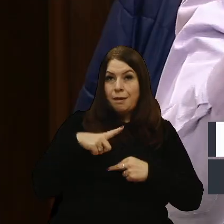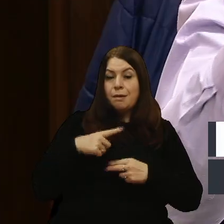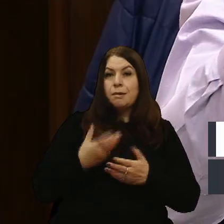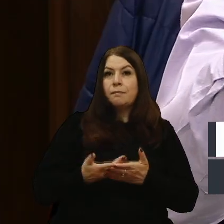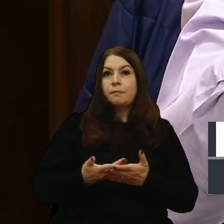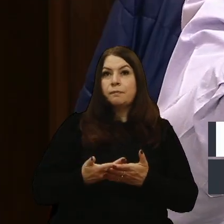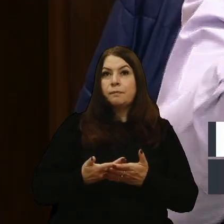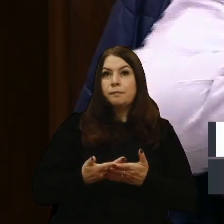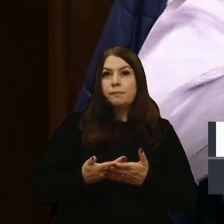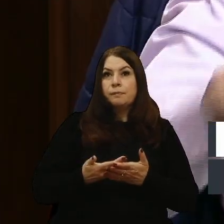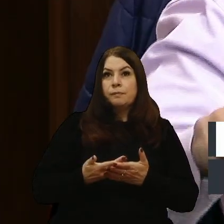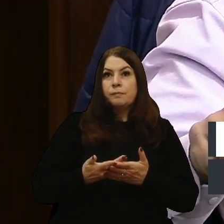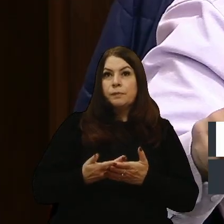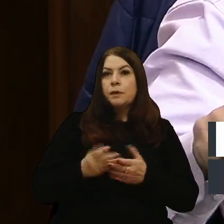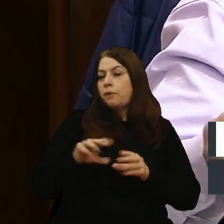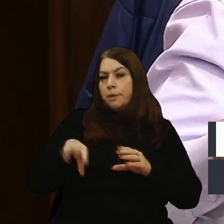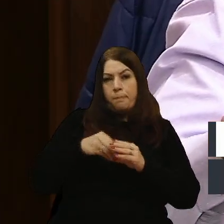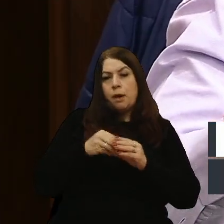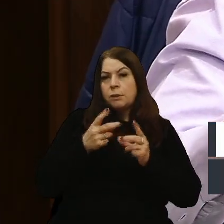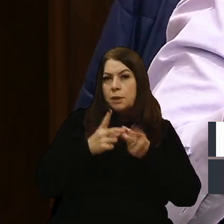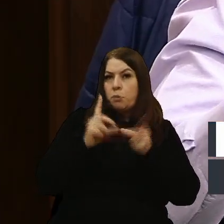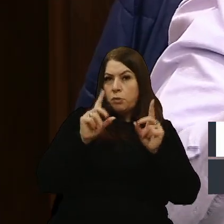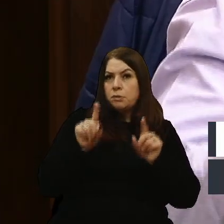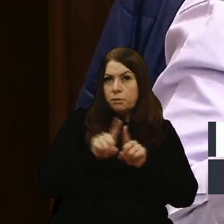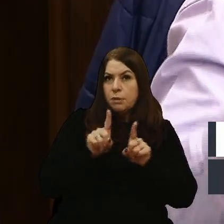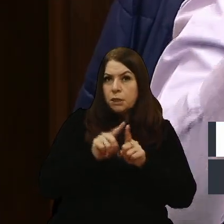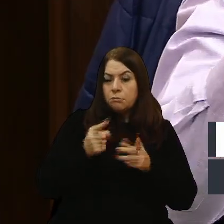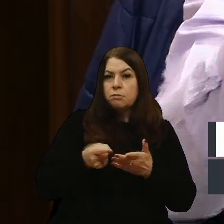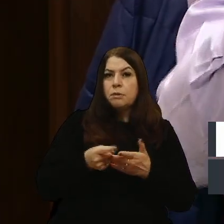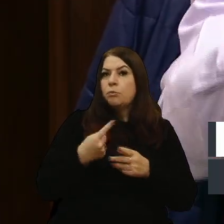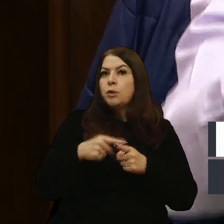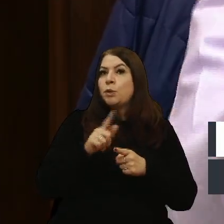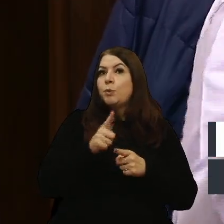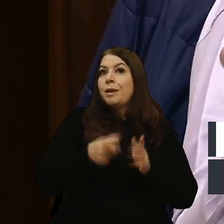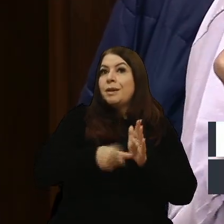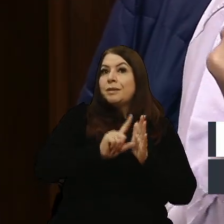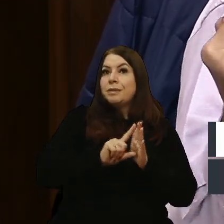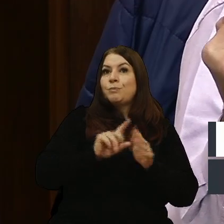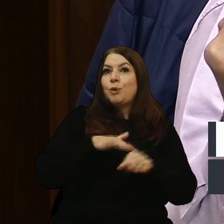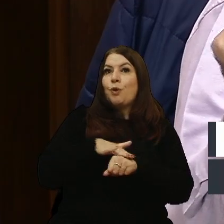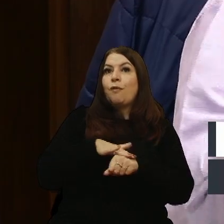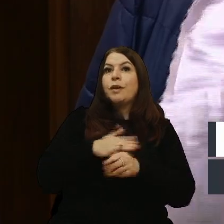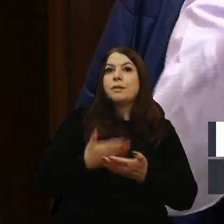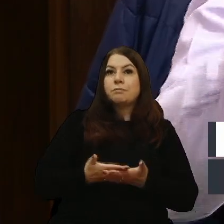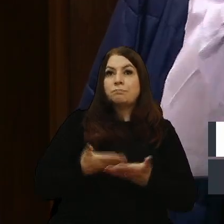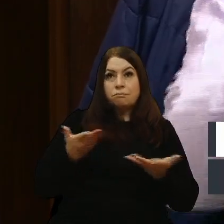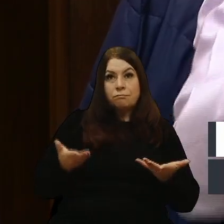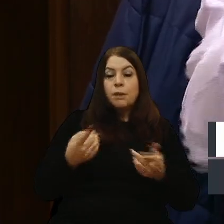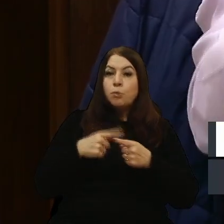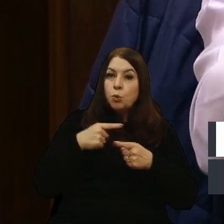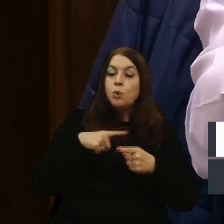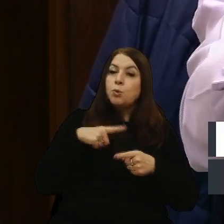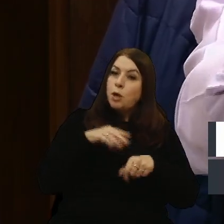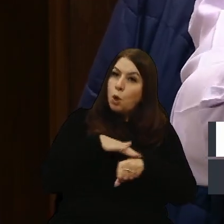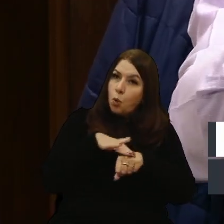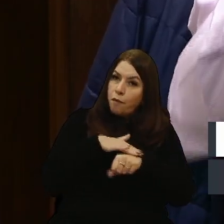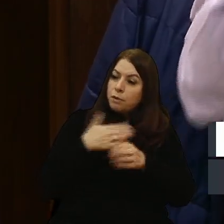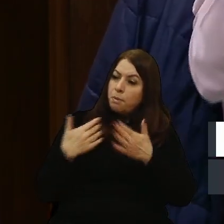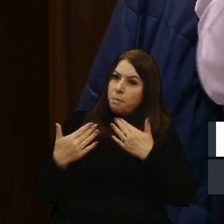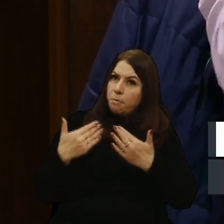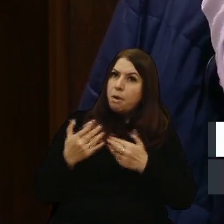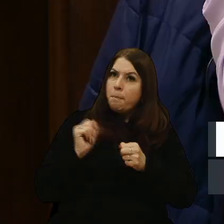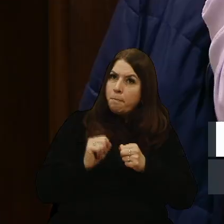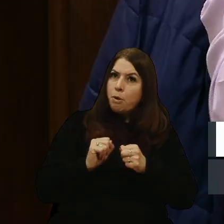existem e fazem parte da democracia, inclusive, são porque não se antecipa diálogo, sabe? Porque quando tem diálogo, a gente